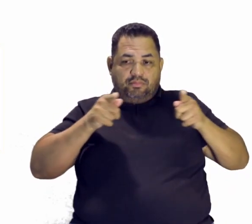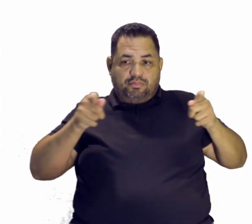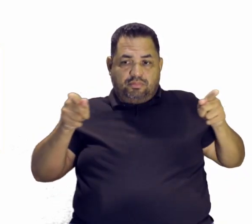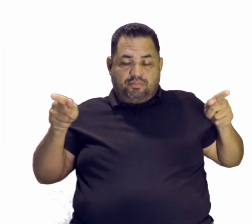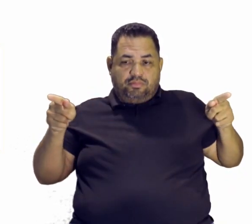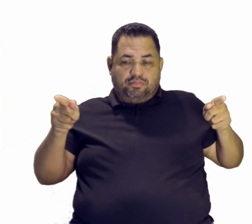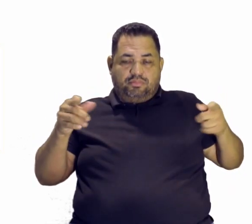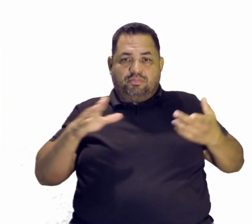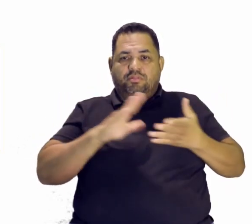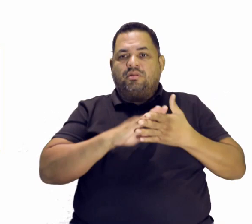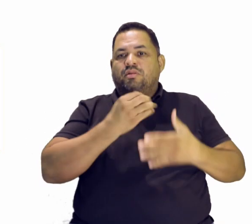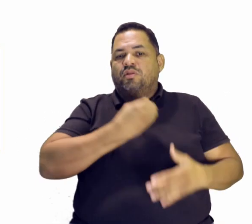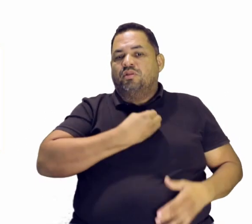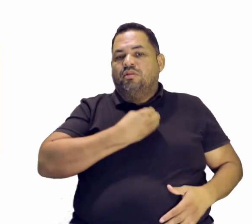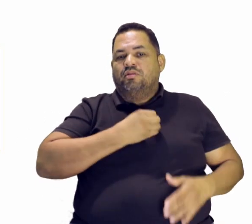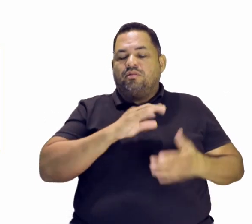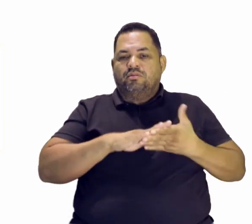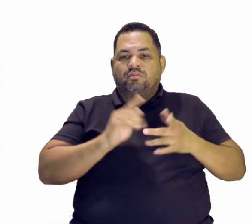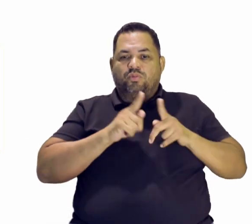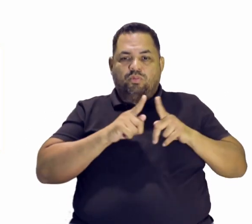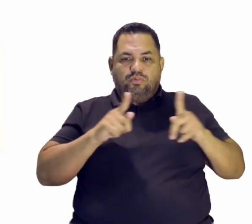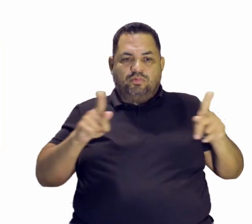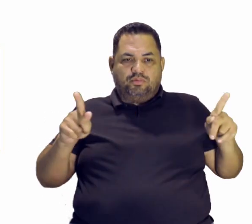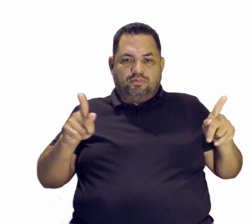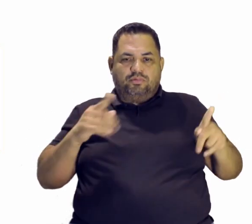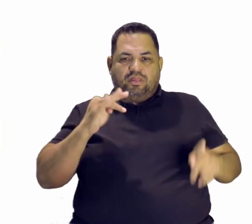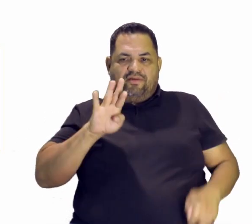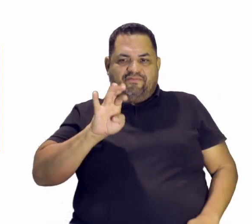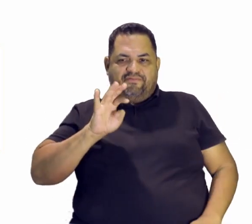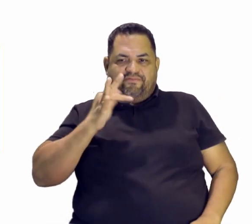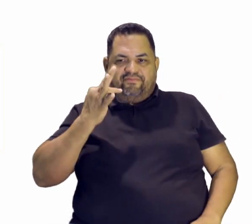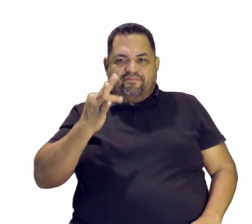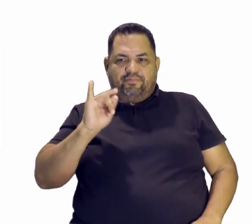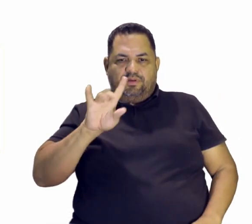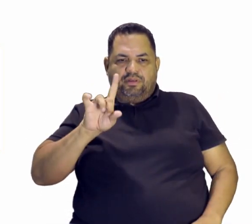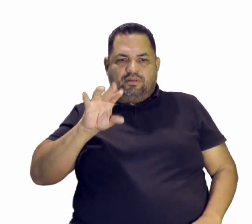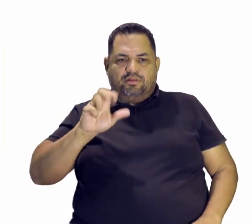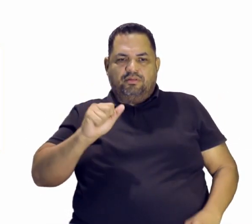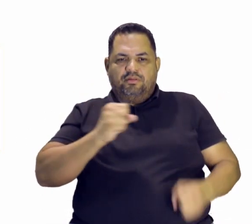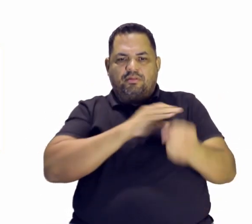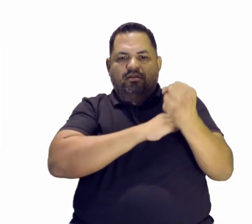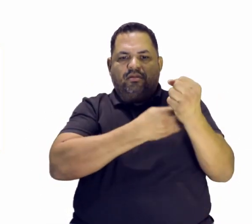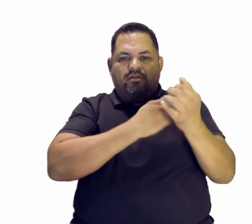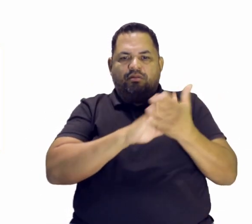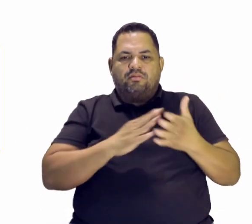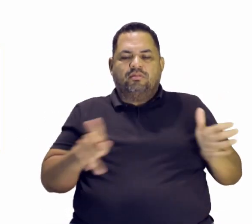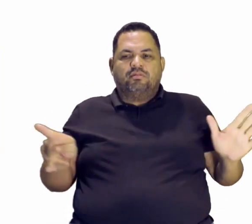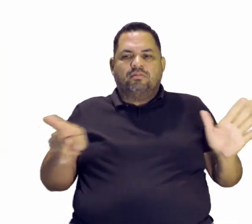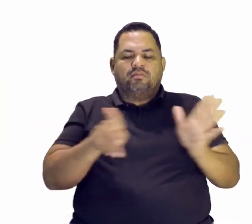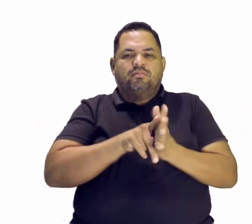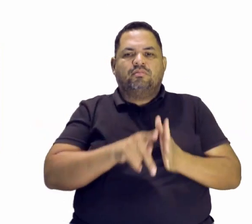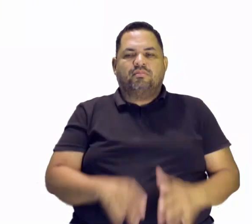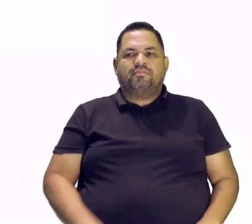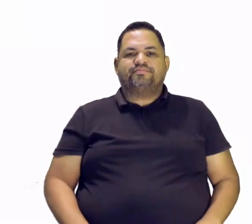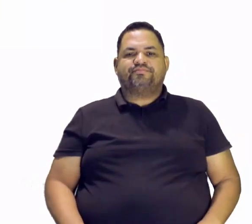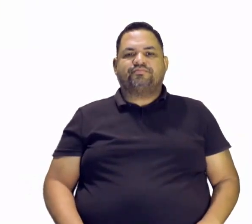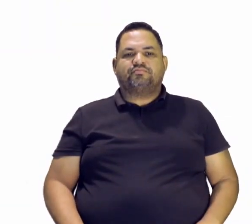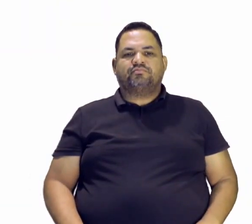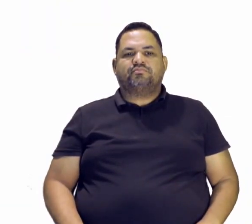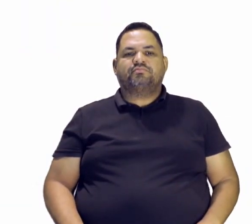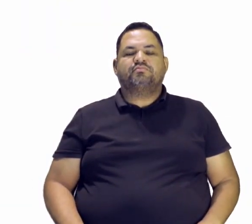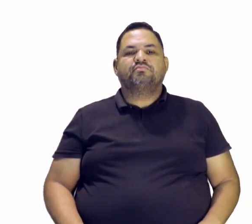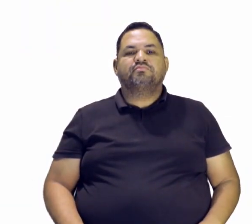número anterior e agora nós estamos falando do tamanho da fibra muscular no músculo específico, tá? E aí nós temos